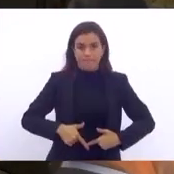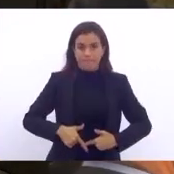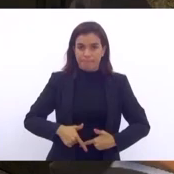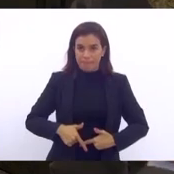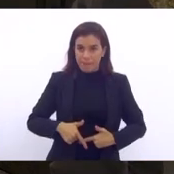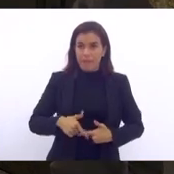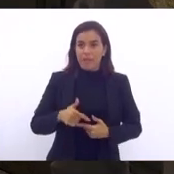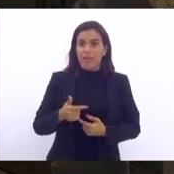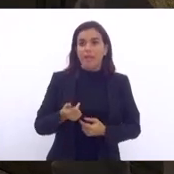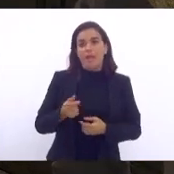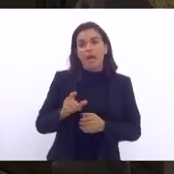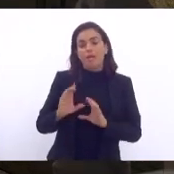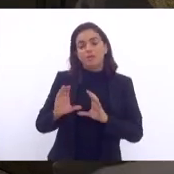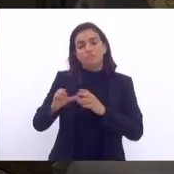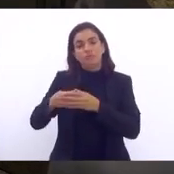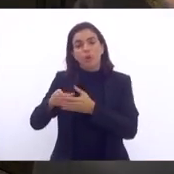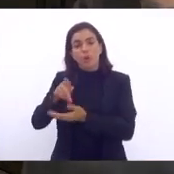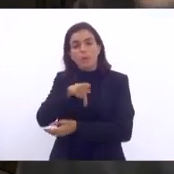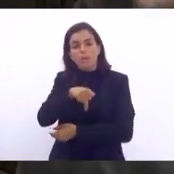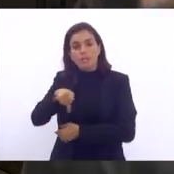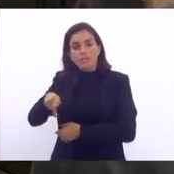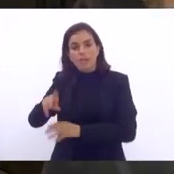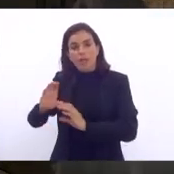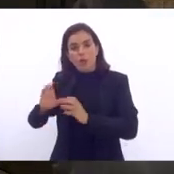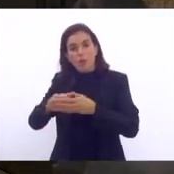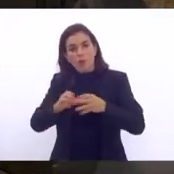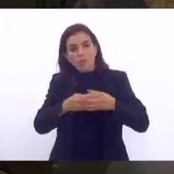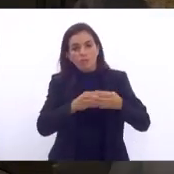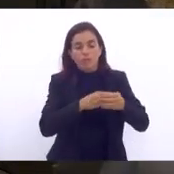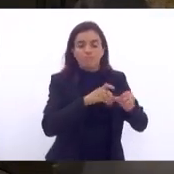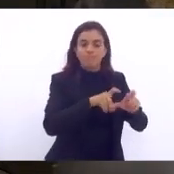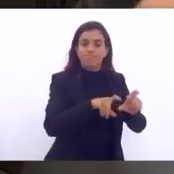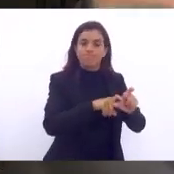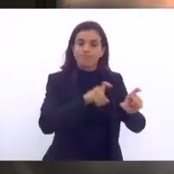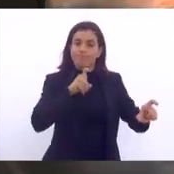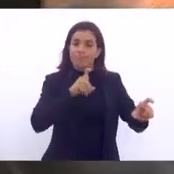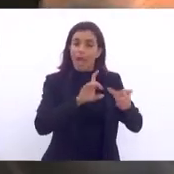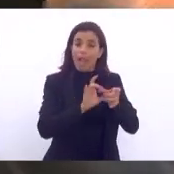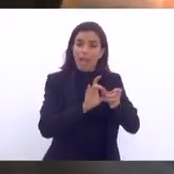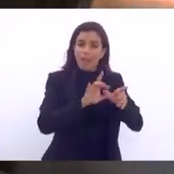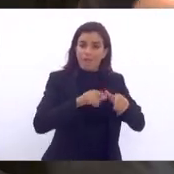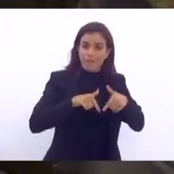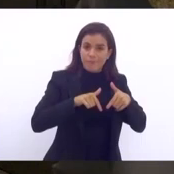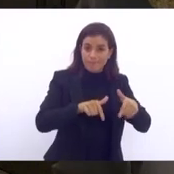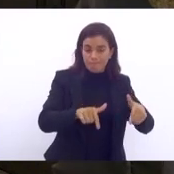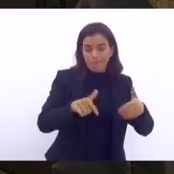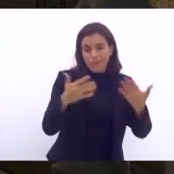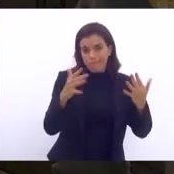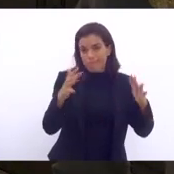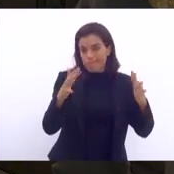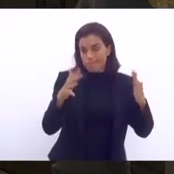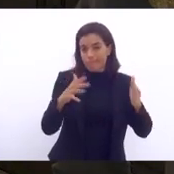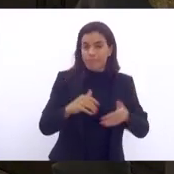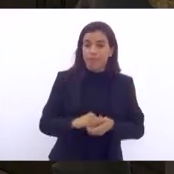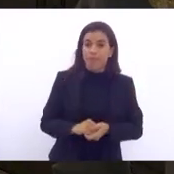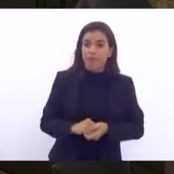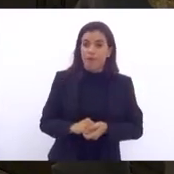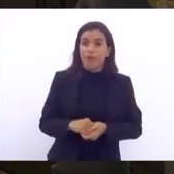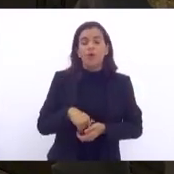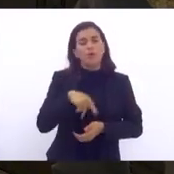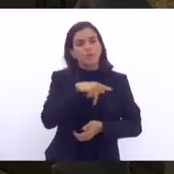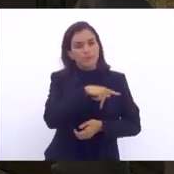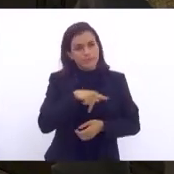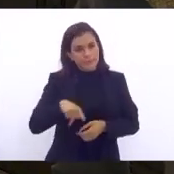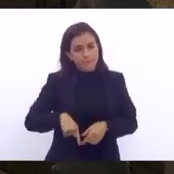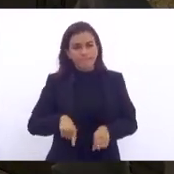seguirem com completa autonomia. Então isso é louvável, tem que ser reconhecido. Vossa Excelência teve a coragem de botar o dedo na ferida